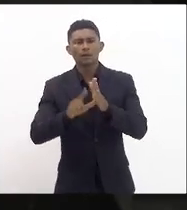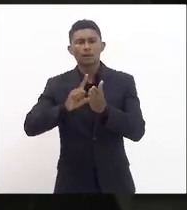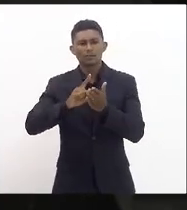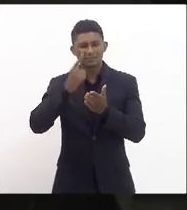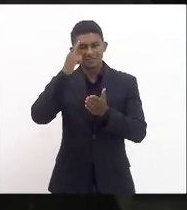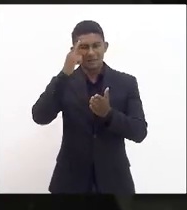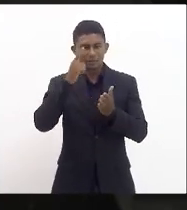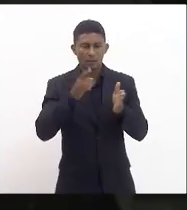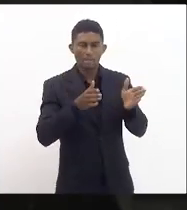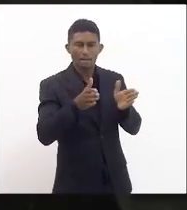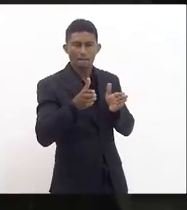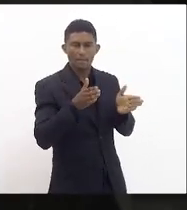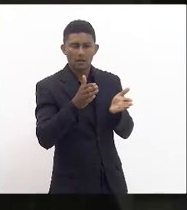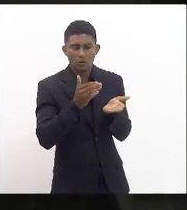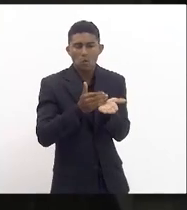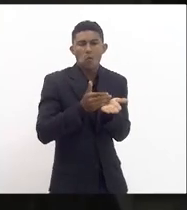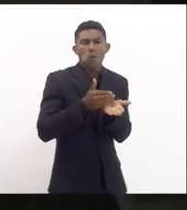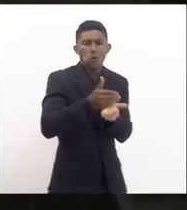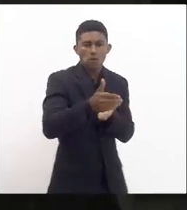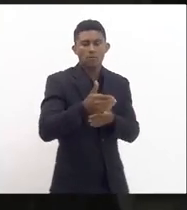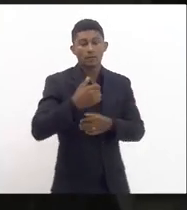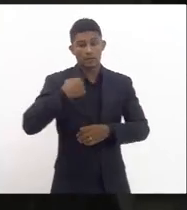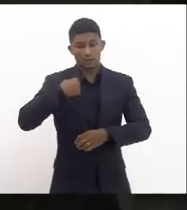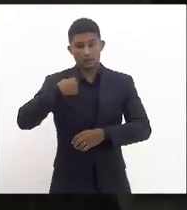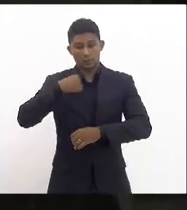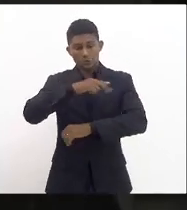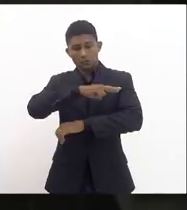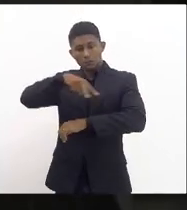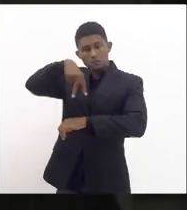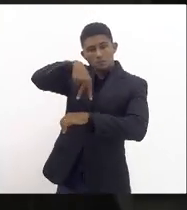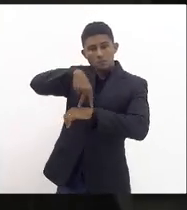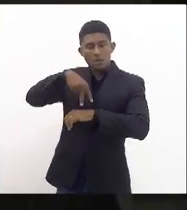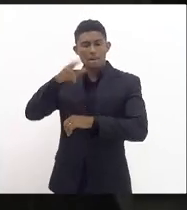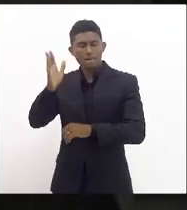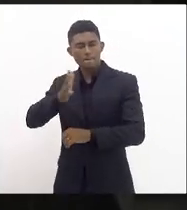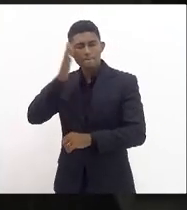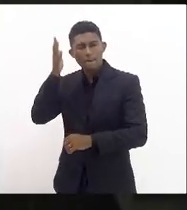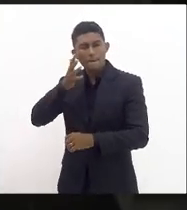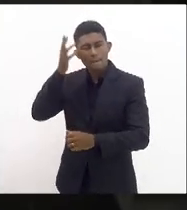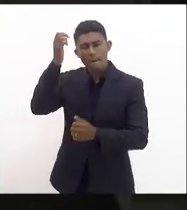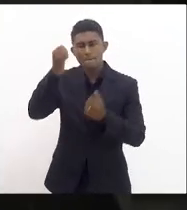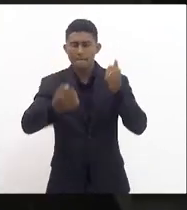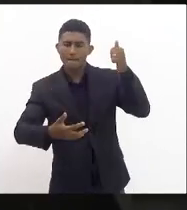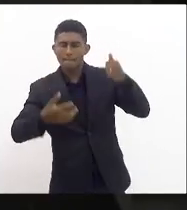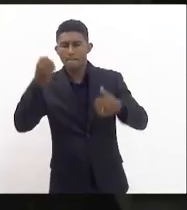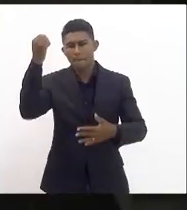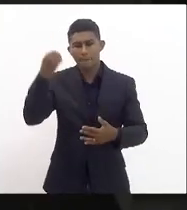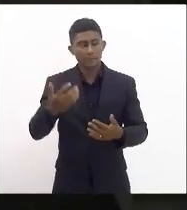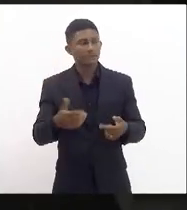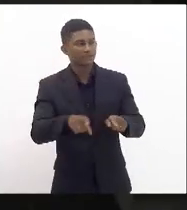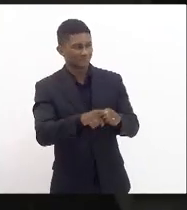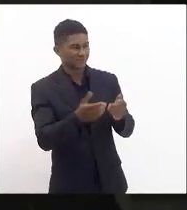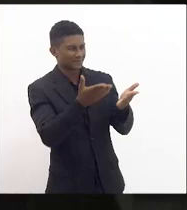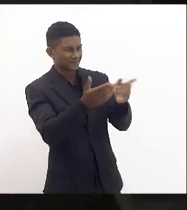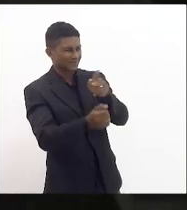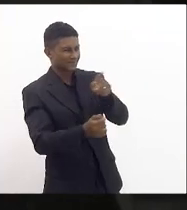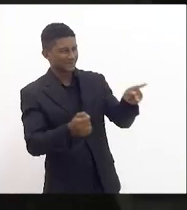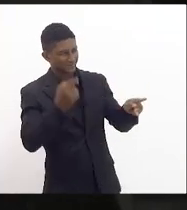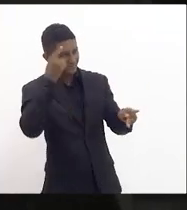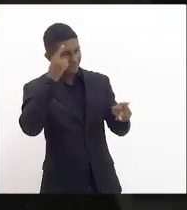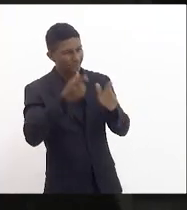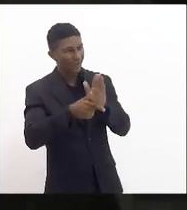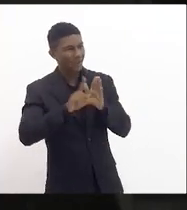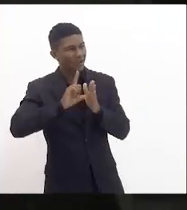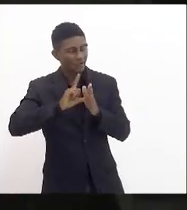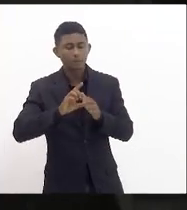presidente, tive a oportunidade de abordar, e Vossa Excelência presidia,